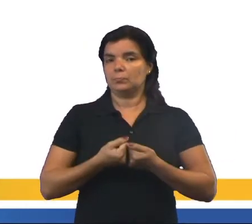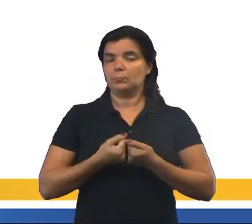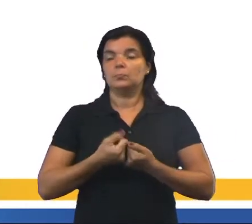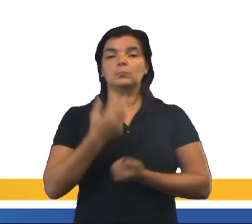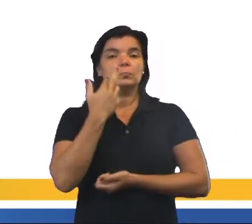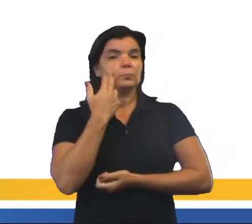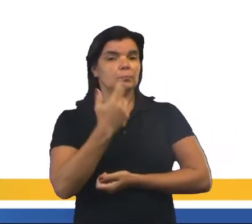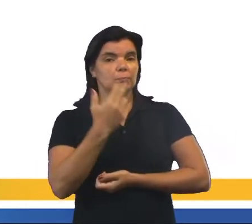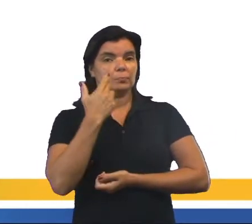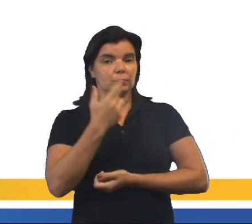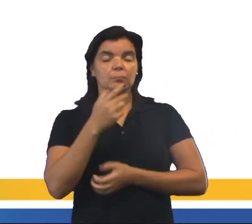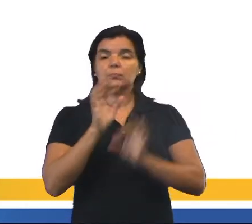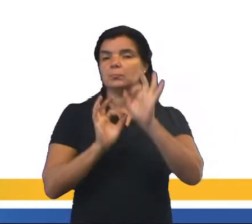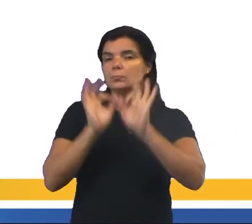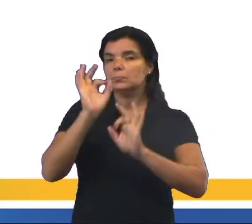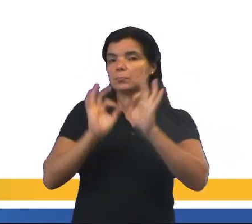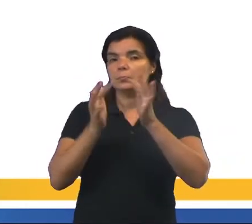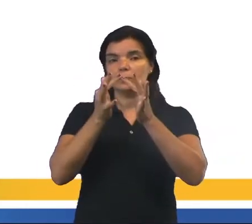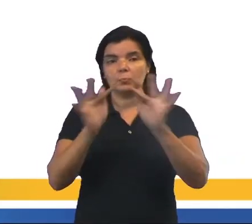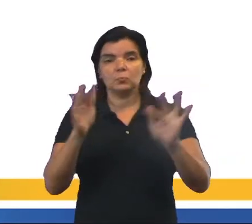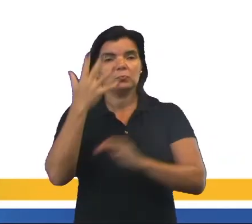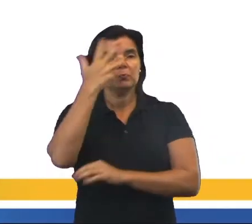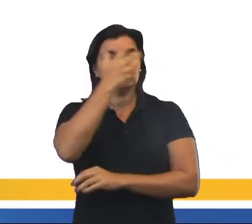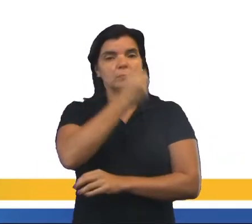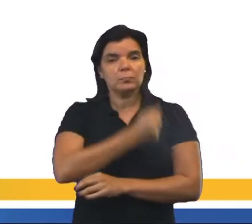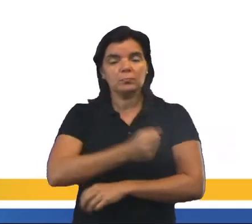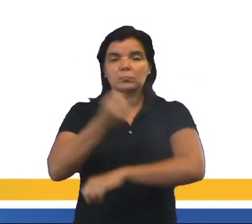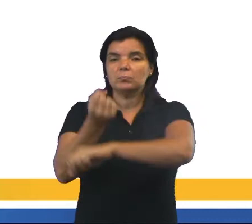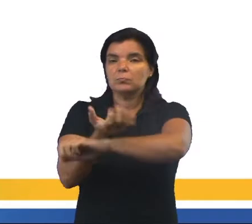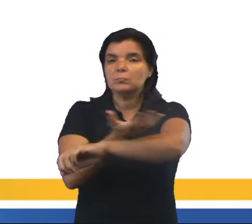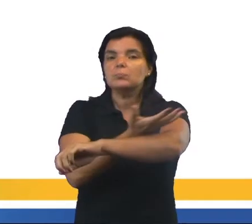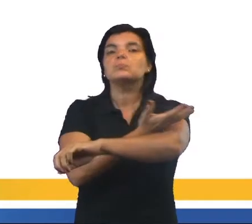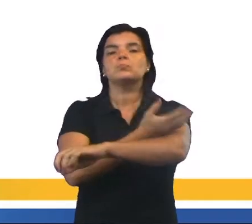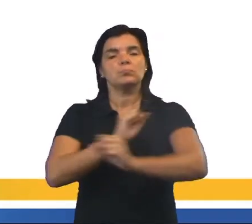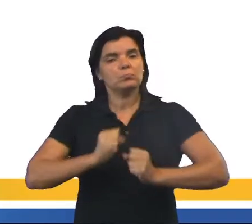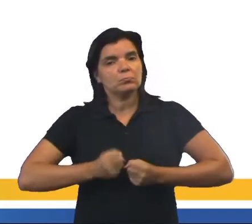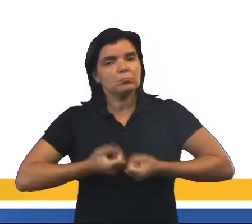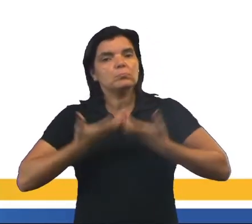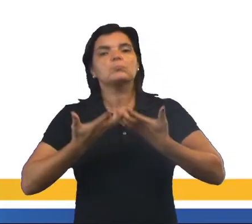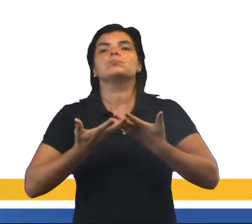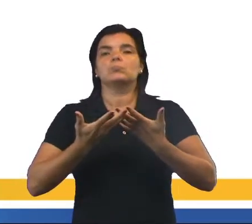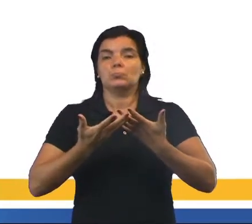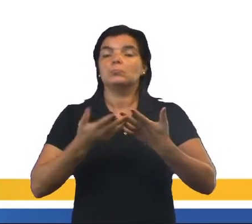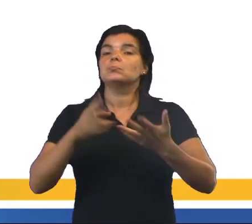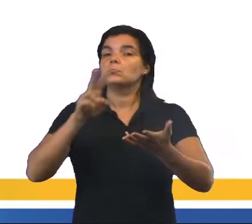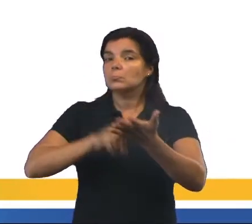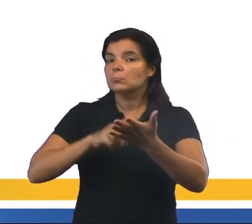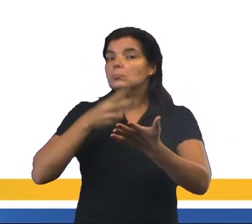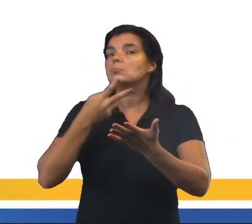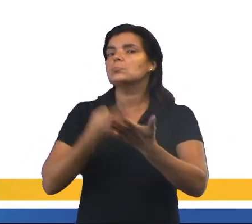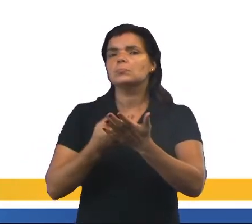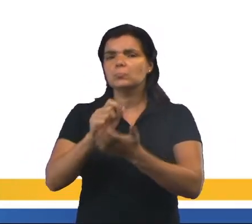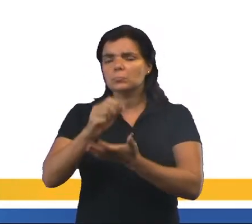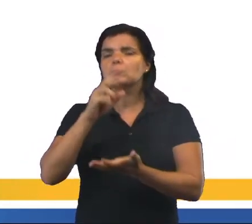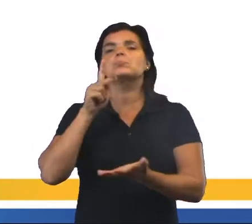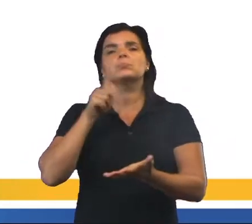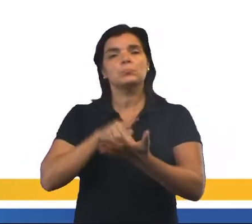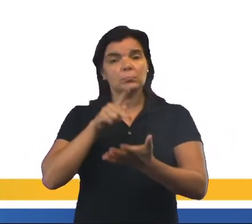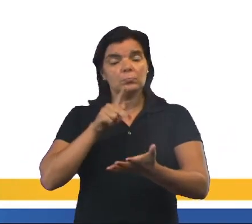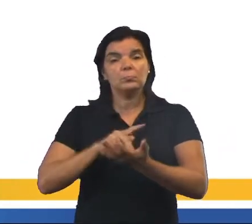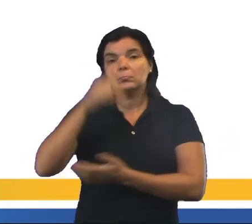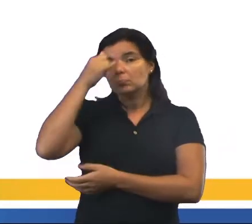da língua para construir uma frase bela, emocionante, expressiva, que traduza a realidade de uma